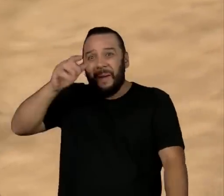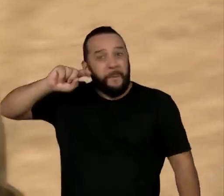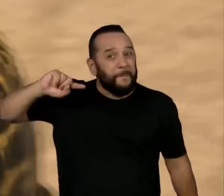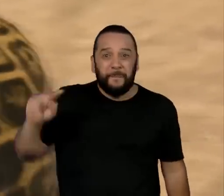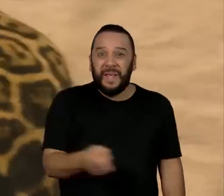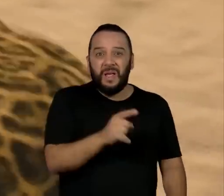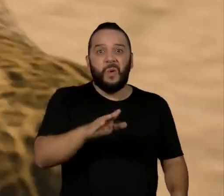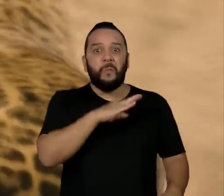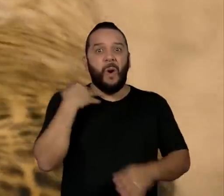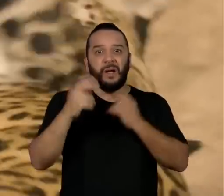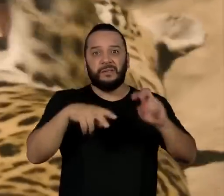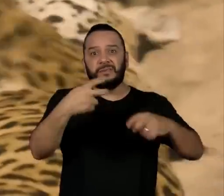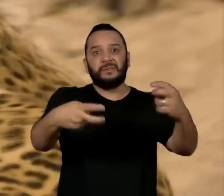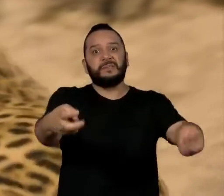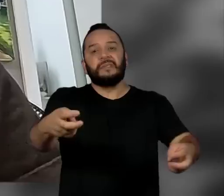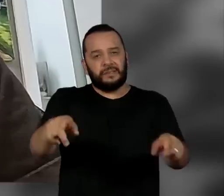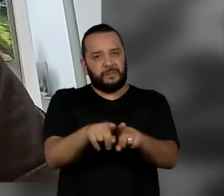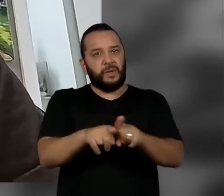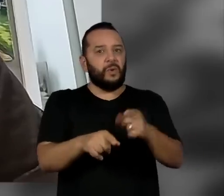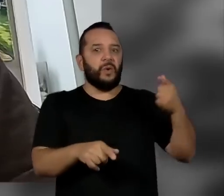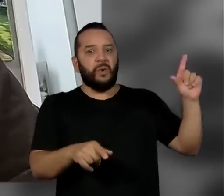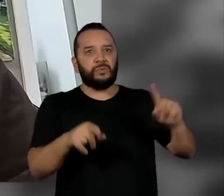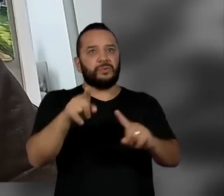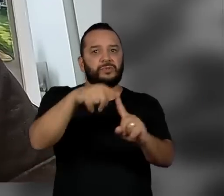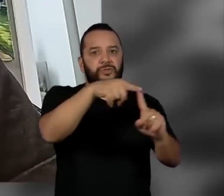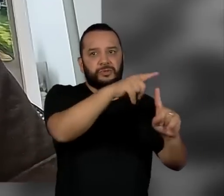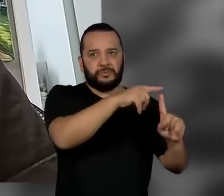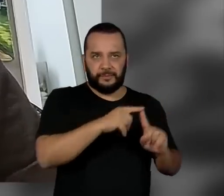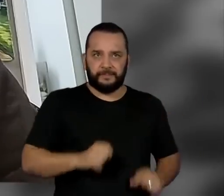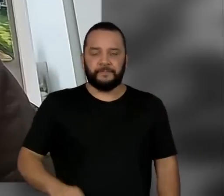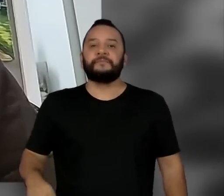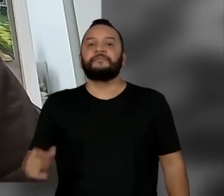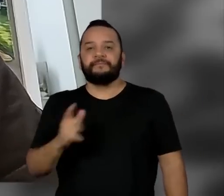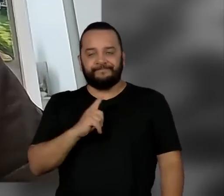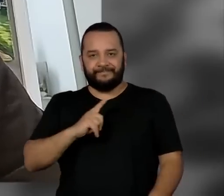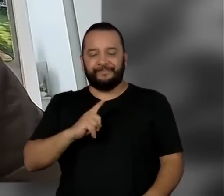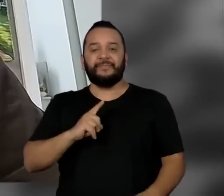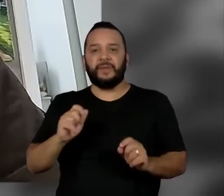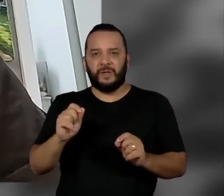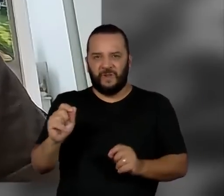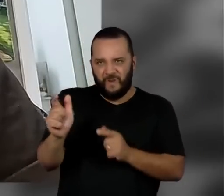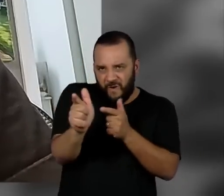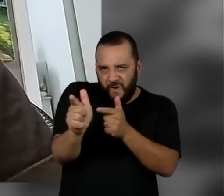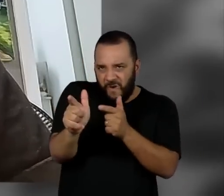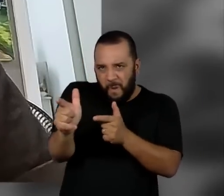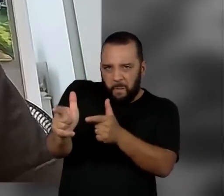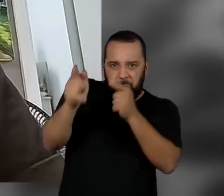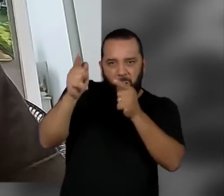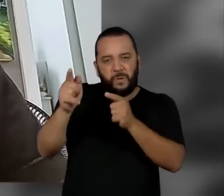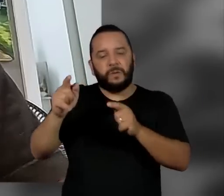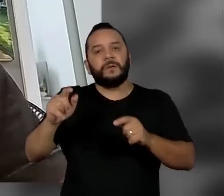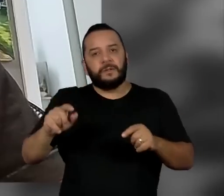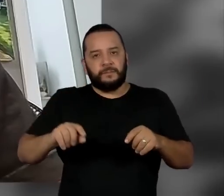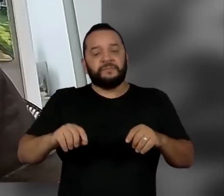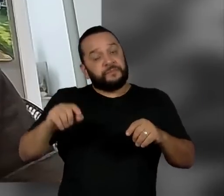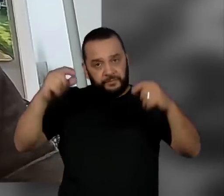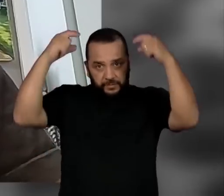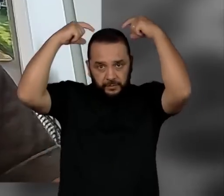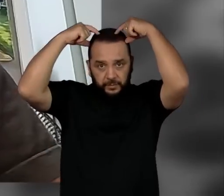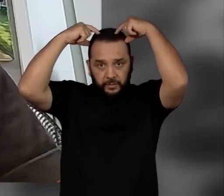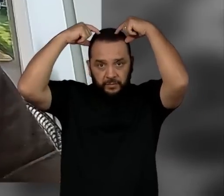além de outras espécies. Quando a gente fala em caça de onça, onça parda, outros